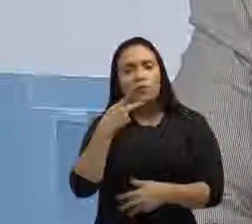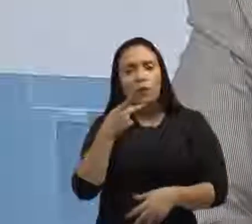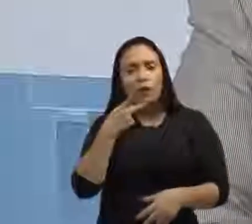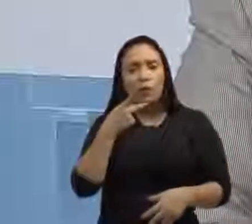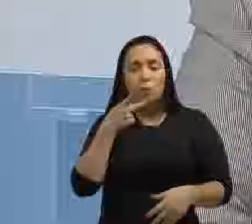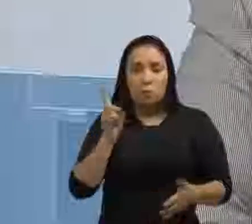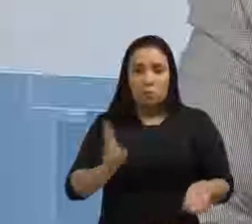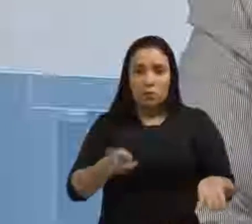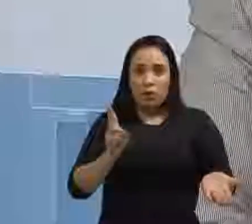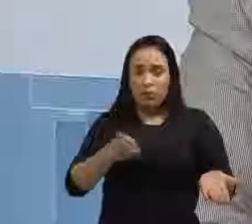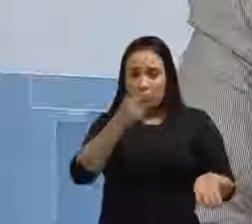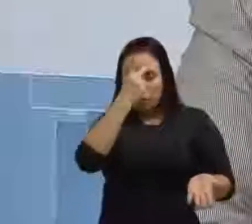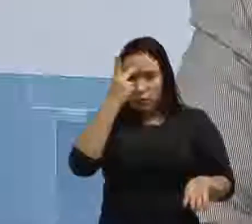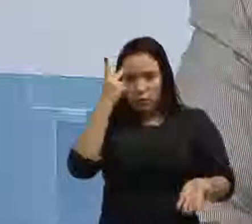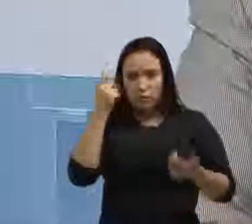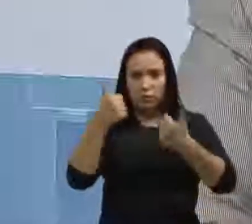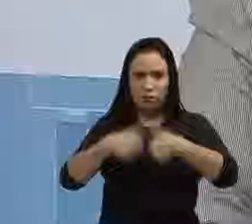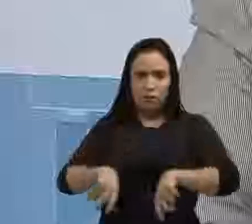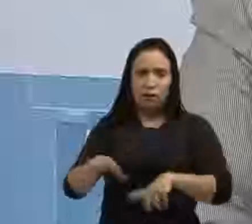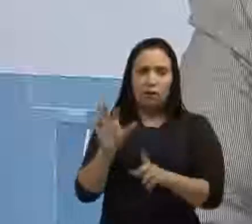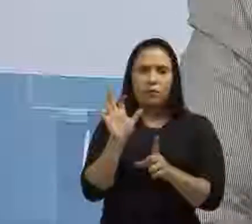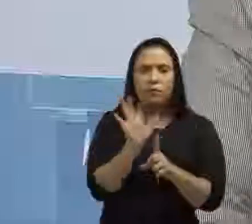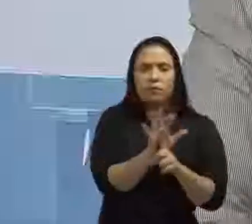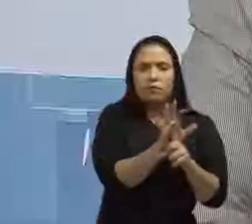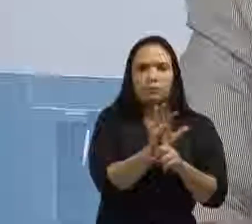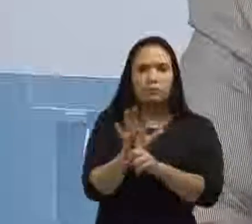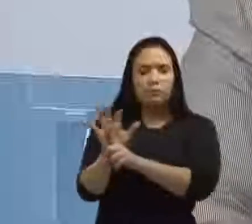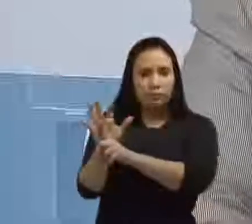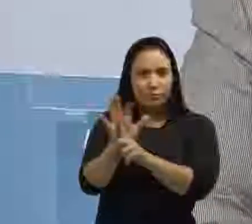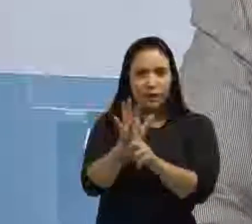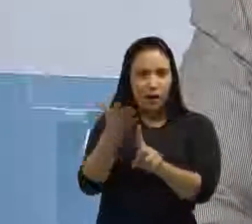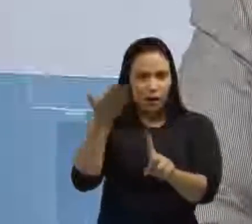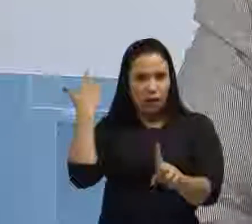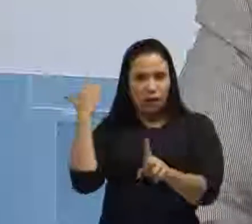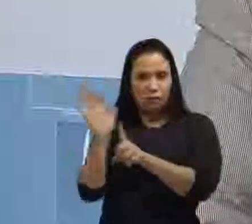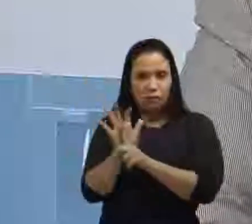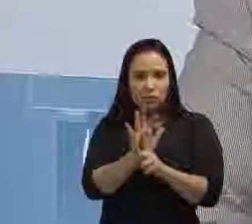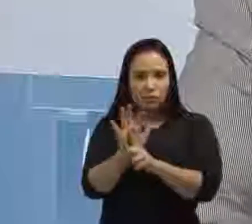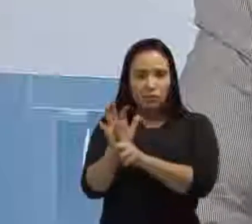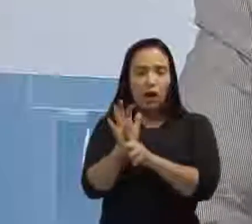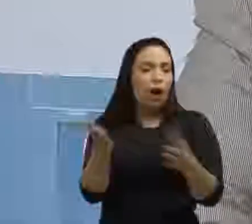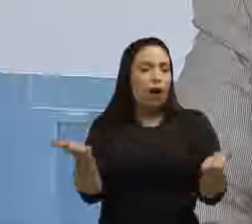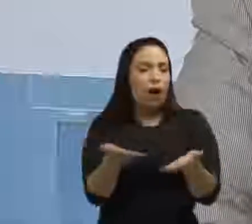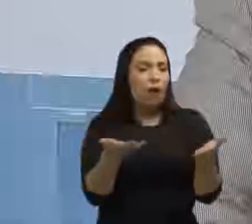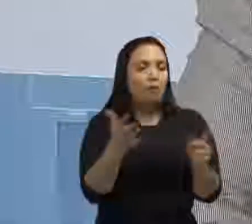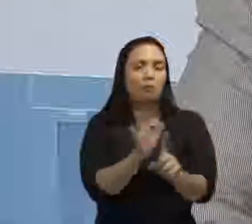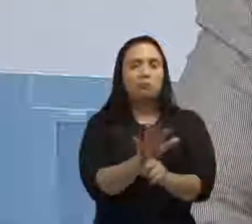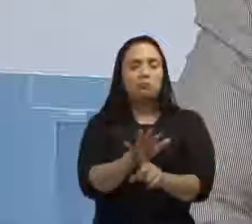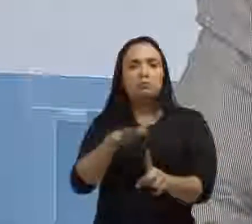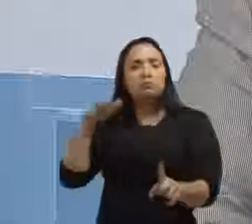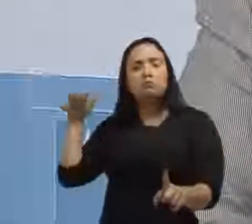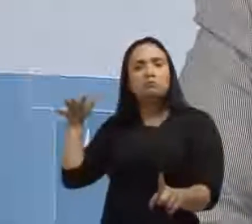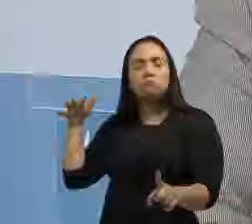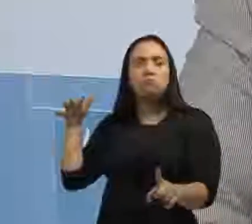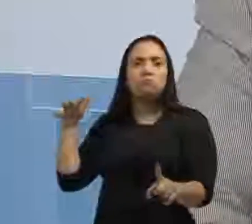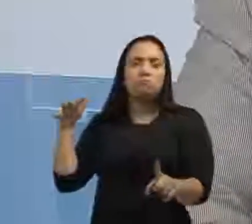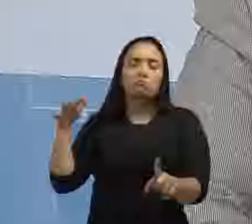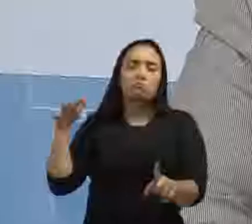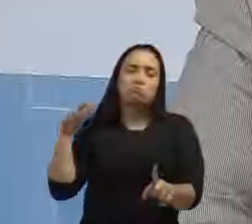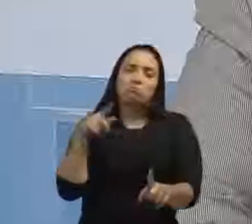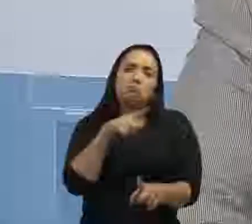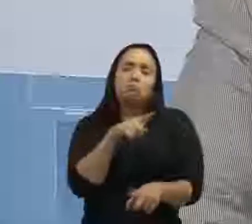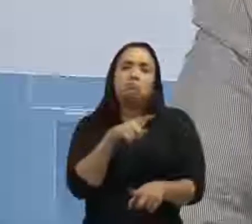mesmas pessoas que estavam lá e faziam de conta que ele era invisível, eram os mesmos que estavam lá atrás do presidente atual,